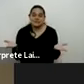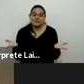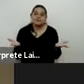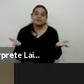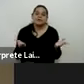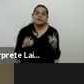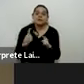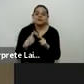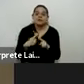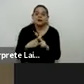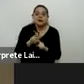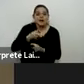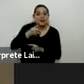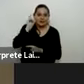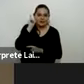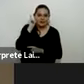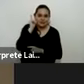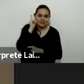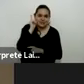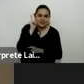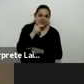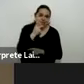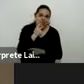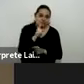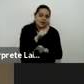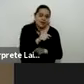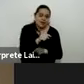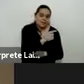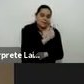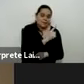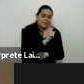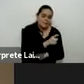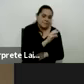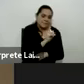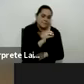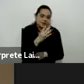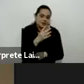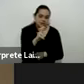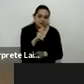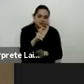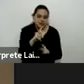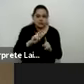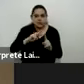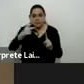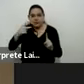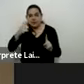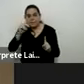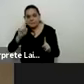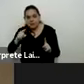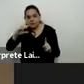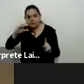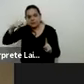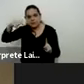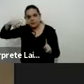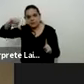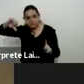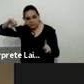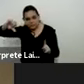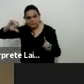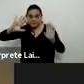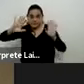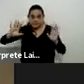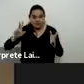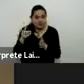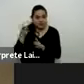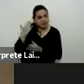salário mínimo ia de 1.045 a 1.079. Mas, na apresentação da proposta formal